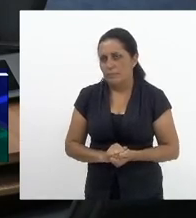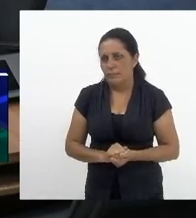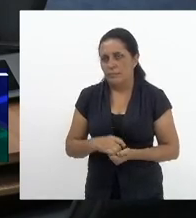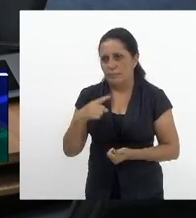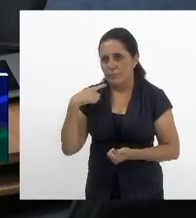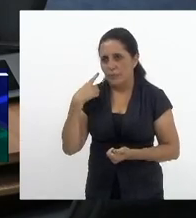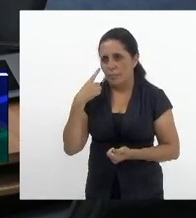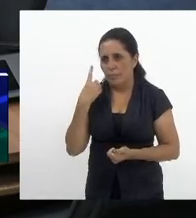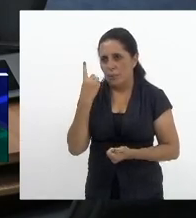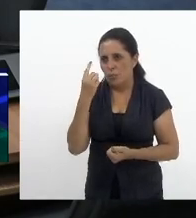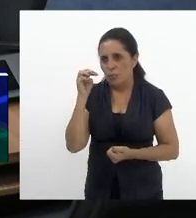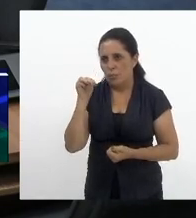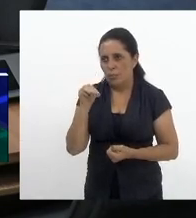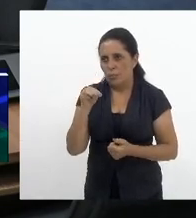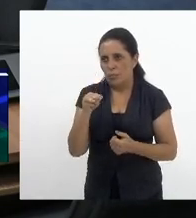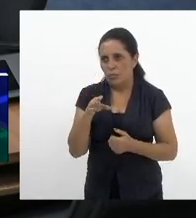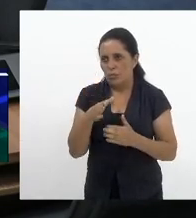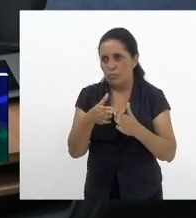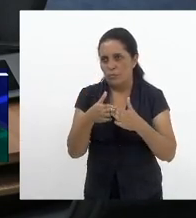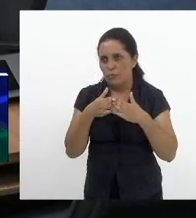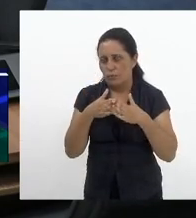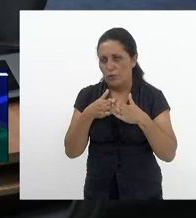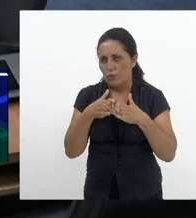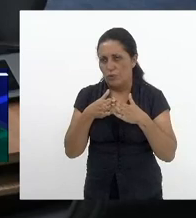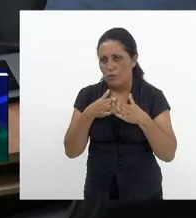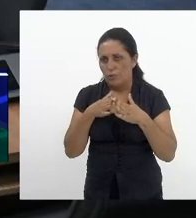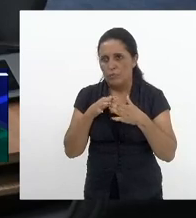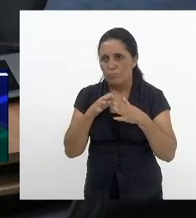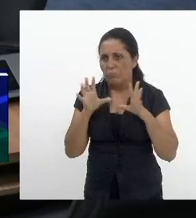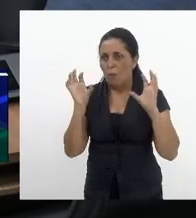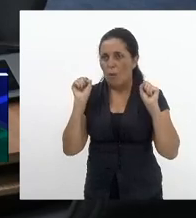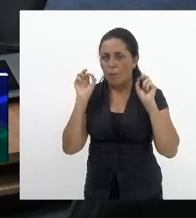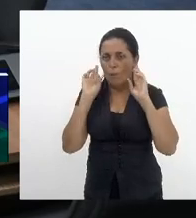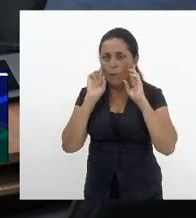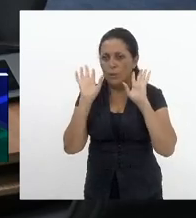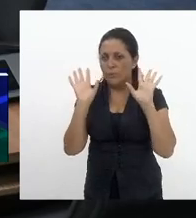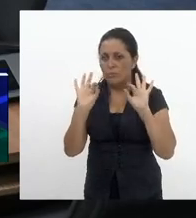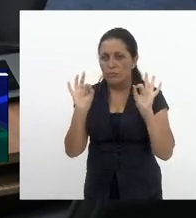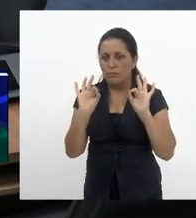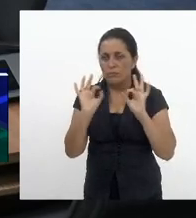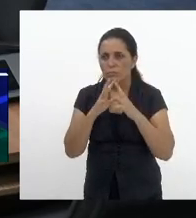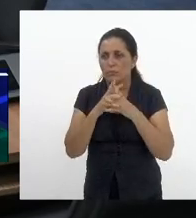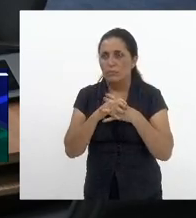Deputada, só um minuto, por favor. Nós não estamos lhe ouvindo. Só um instante, por favor.